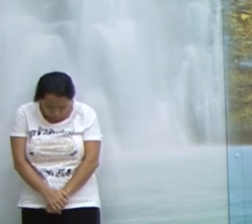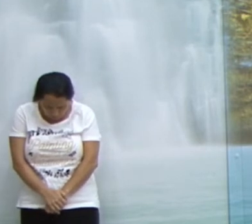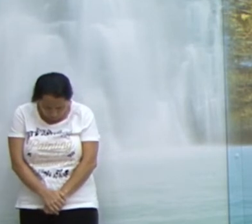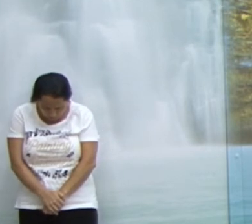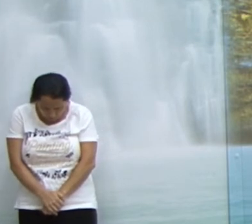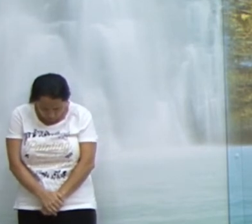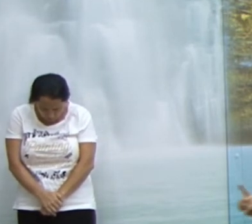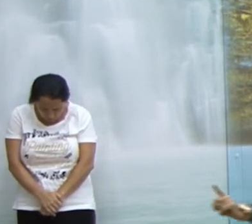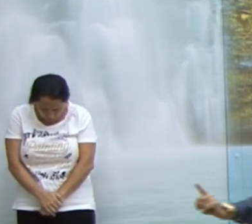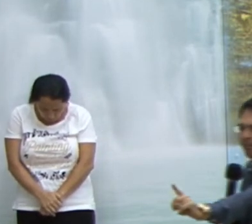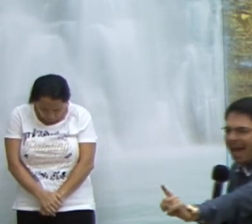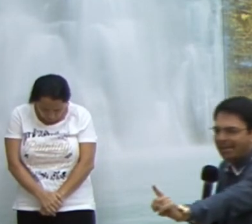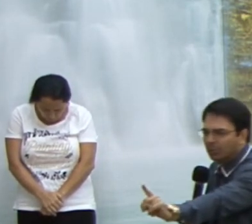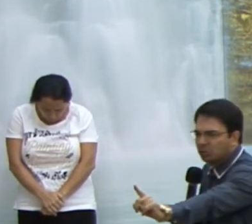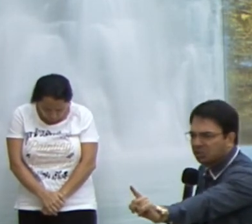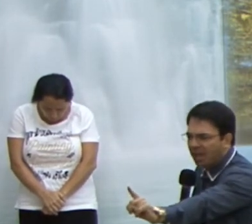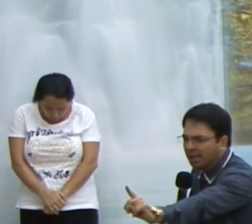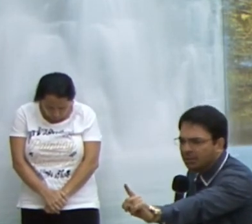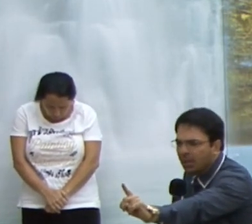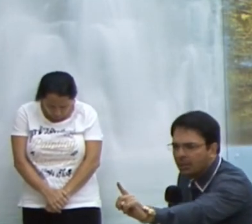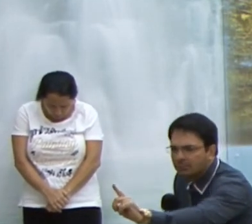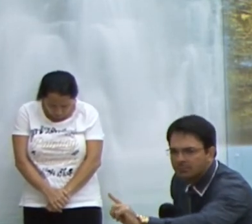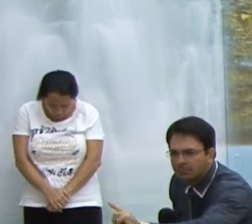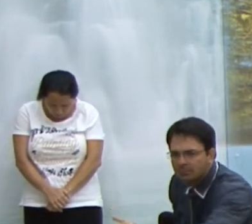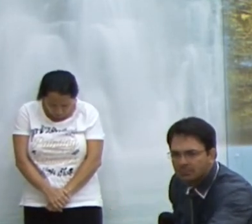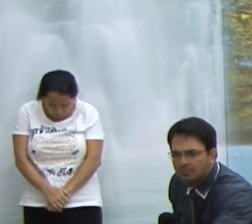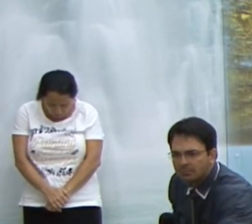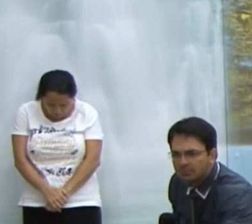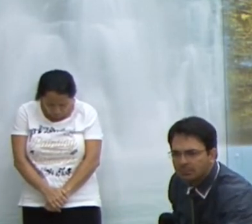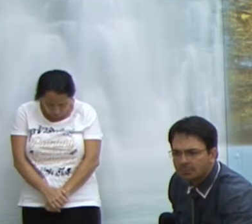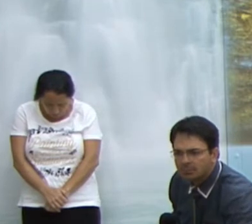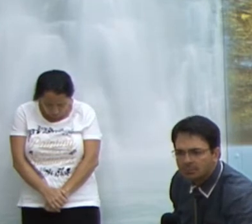Só vai ser livre quem tiver a marca do sangue.